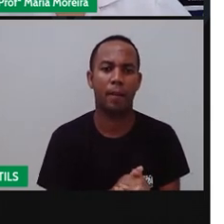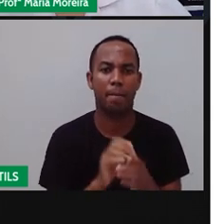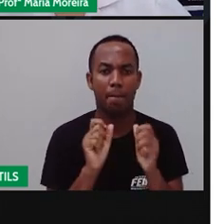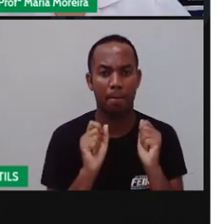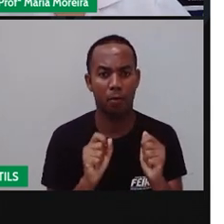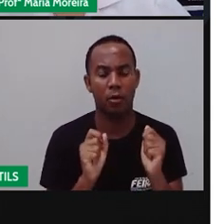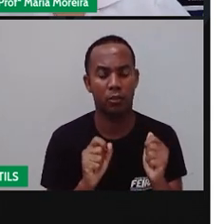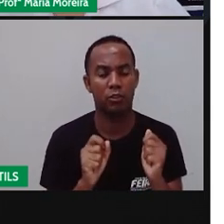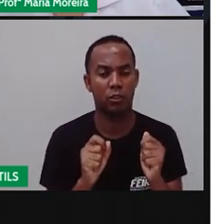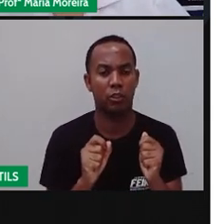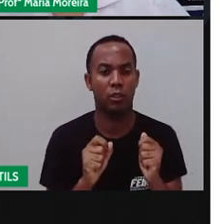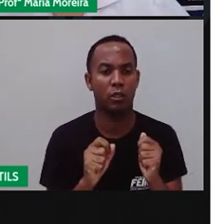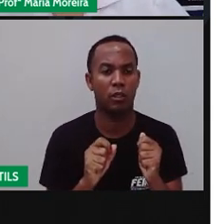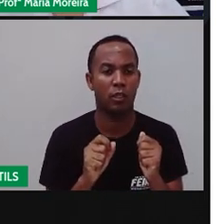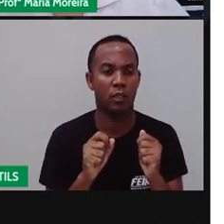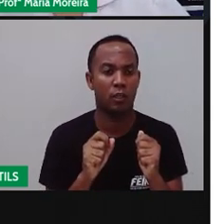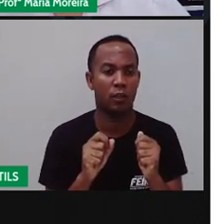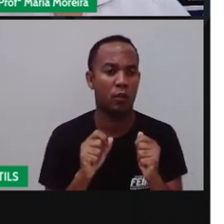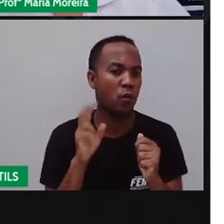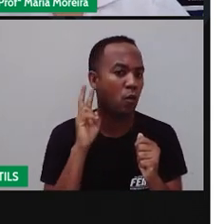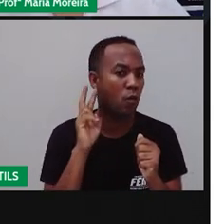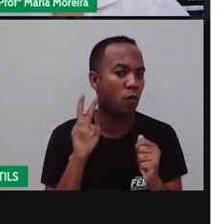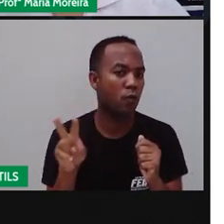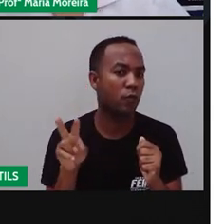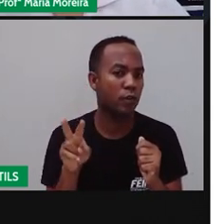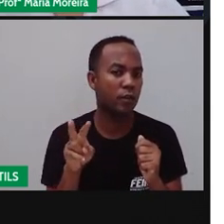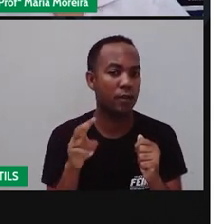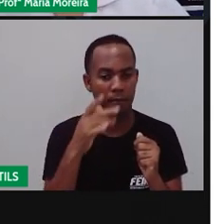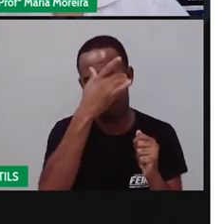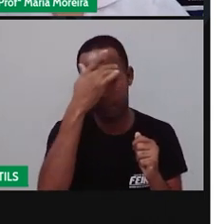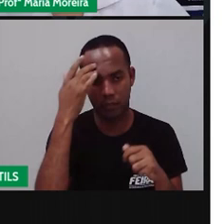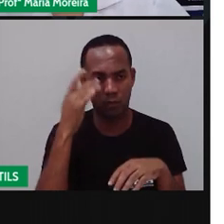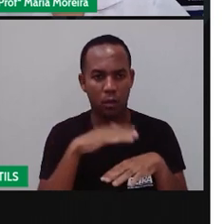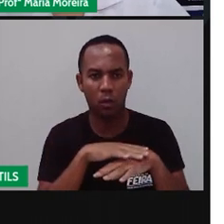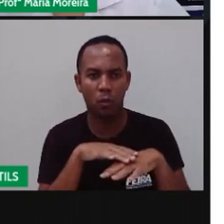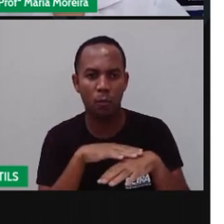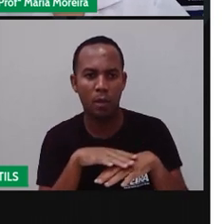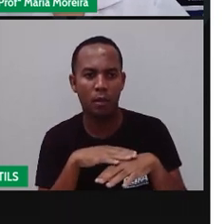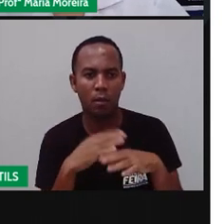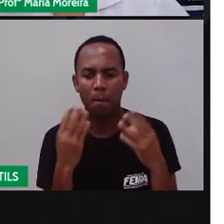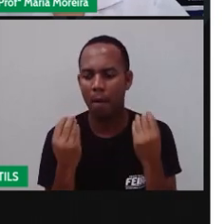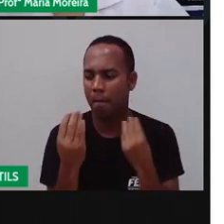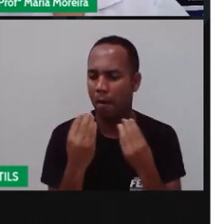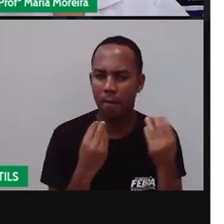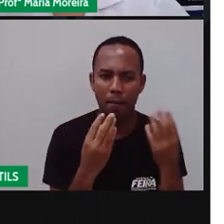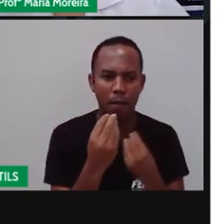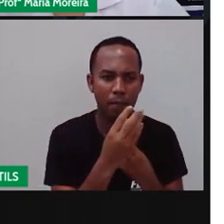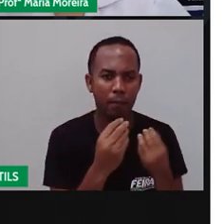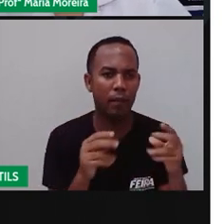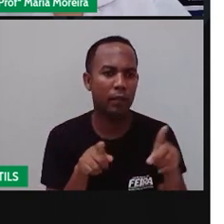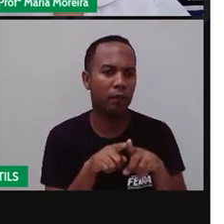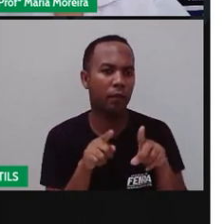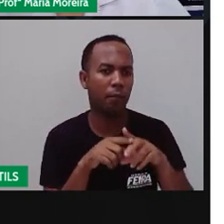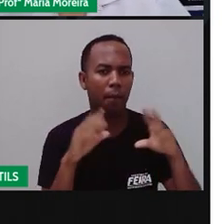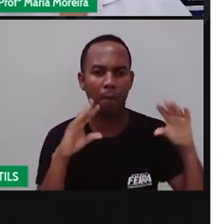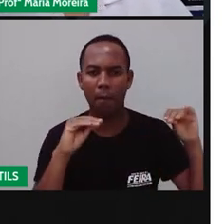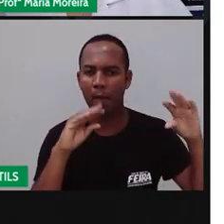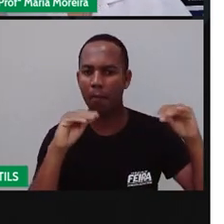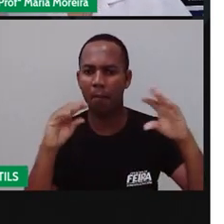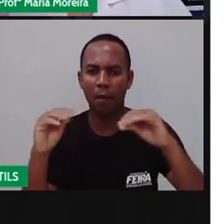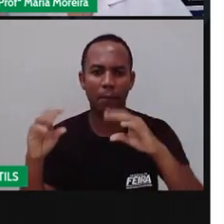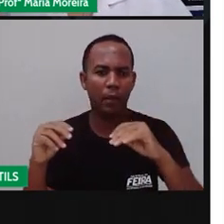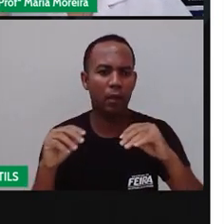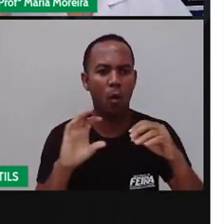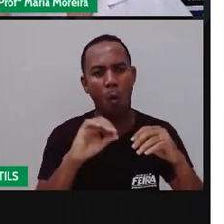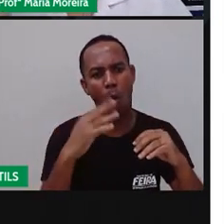Podemos ouvir as pessoas conversando, música, os sons da natureza, ruídos, entre outros. Ele também é o